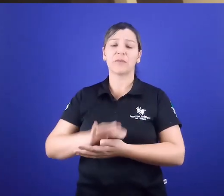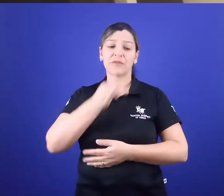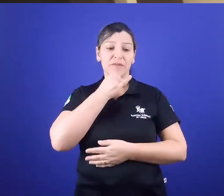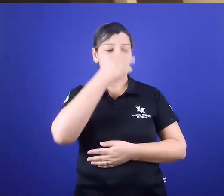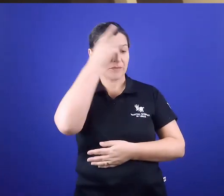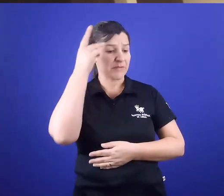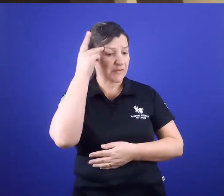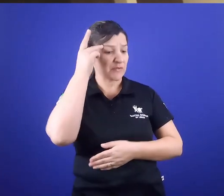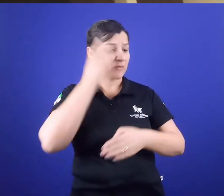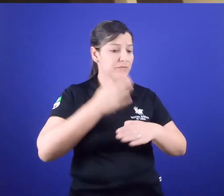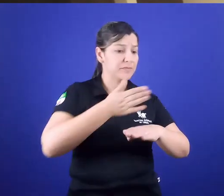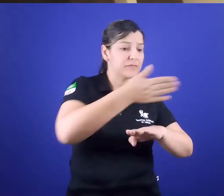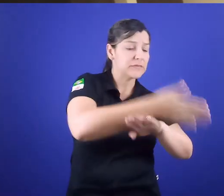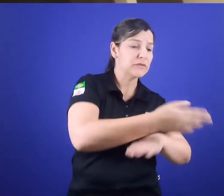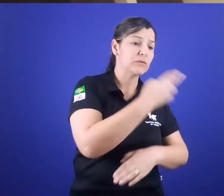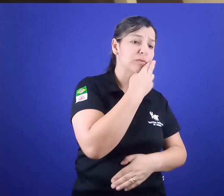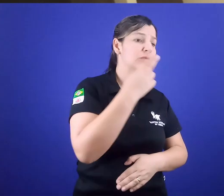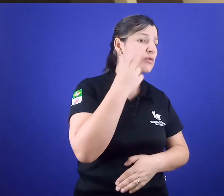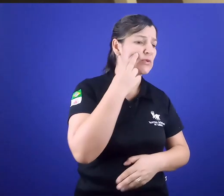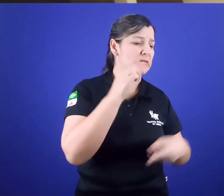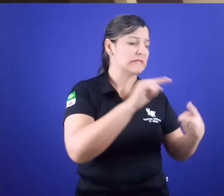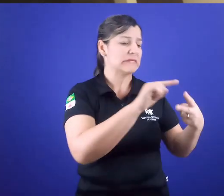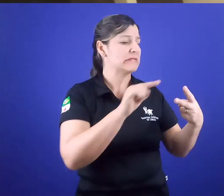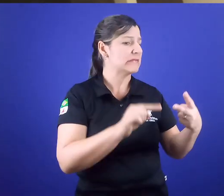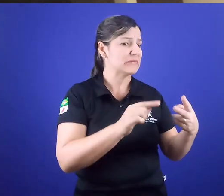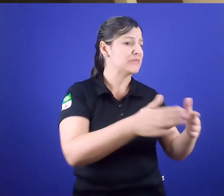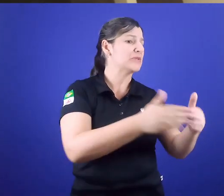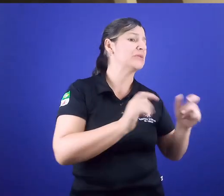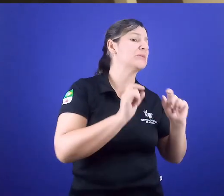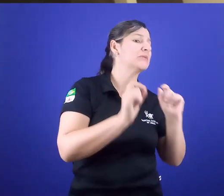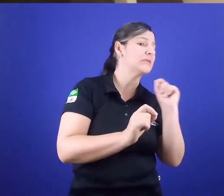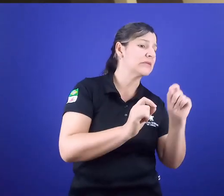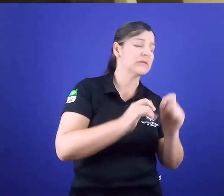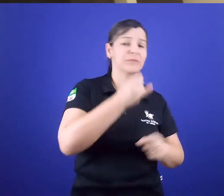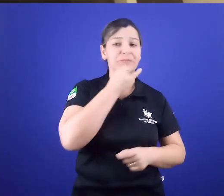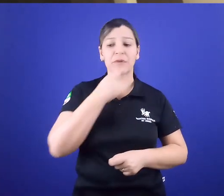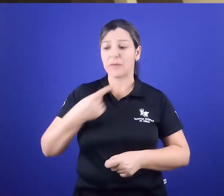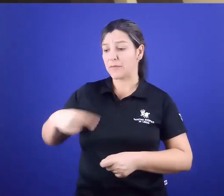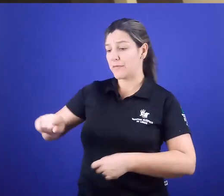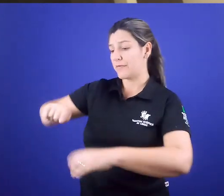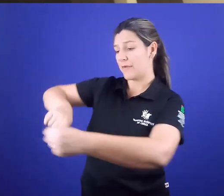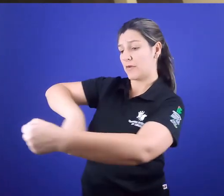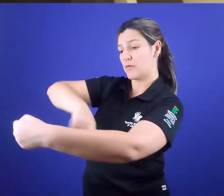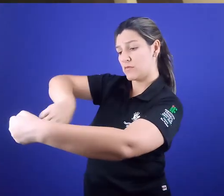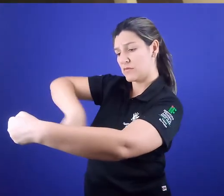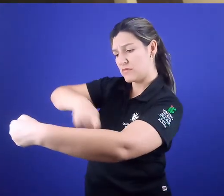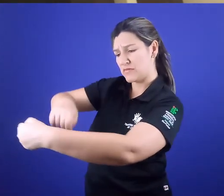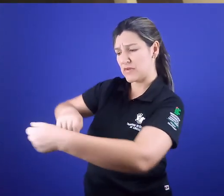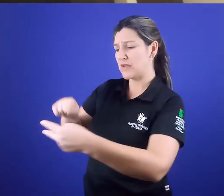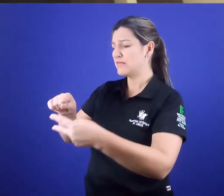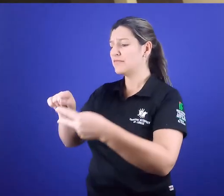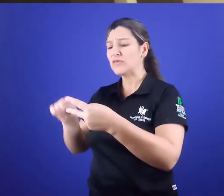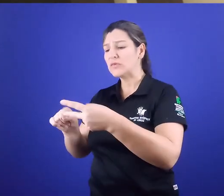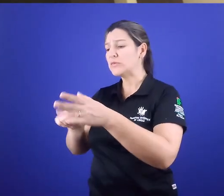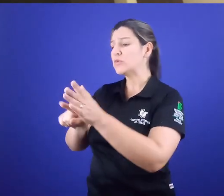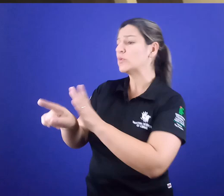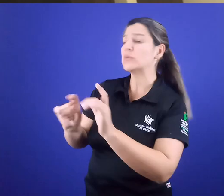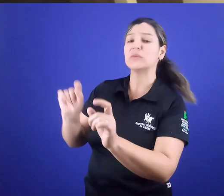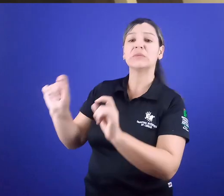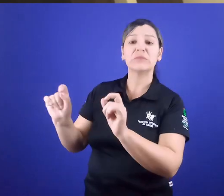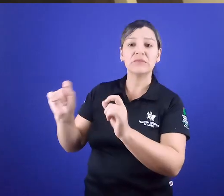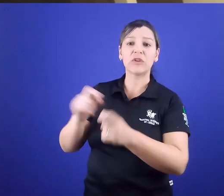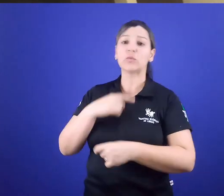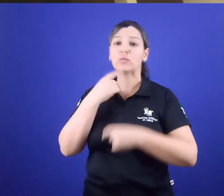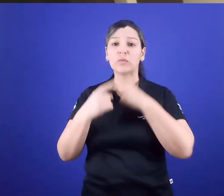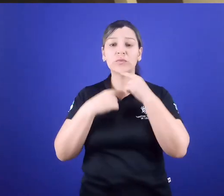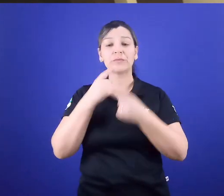menu? Quando eu quero saber lá na cozinha o que é que vai ser servido no almoço, eu pergunto qual é o cardápio ou eu pergunto qual é o menu. Na verdade,